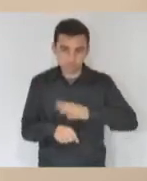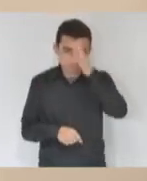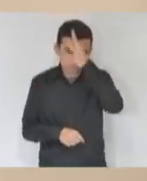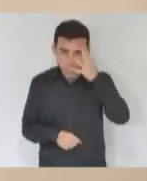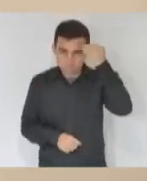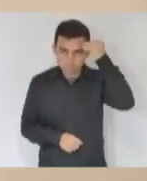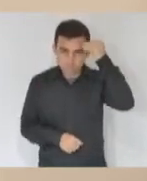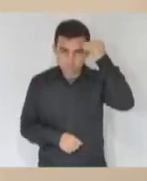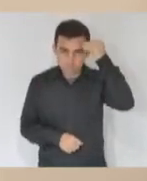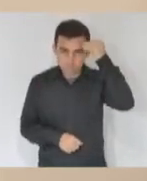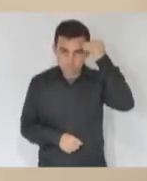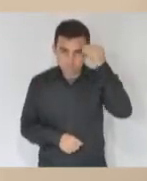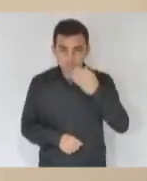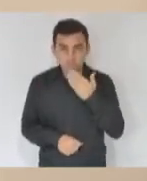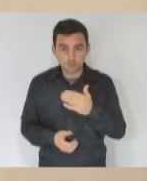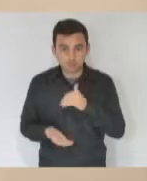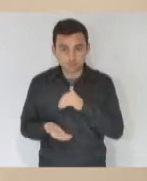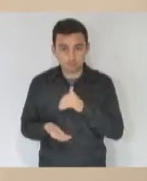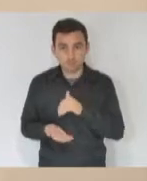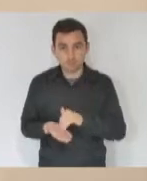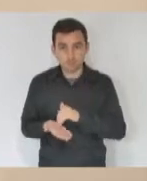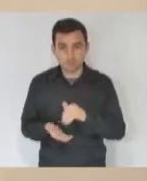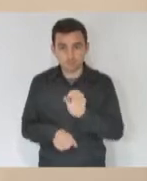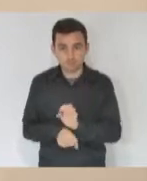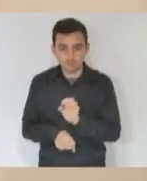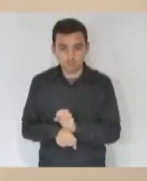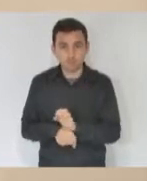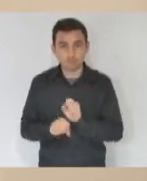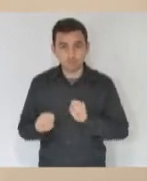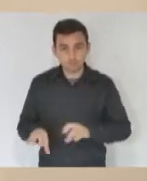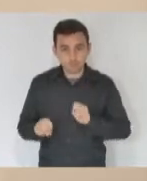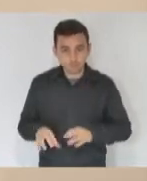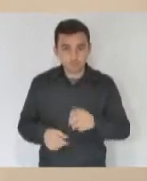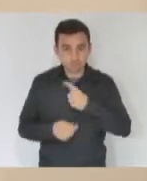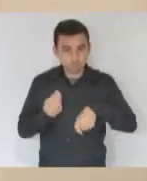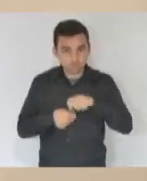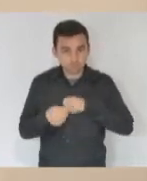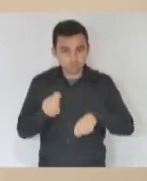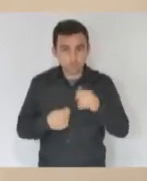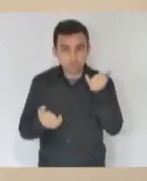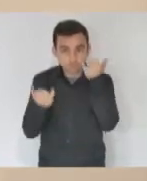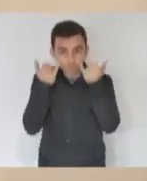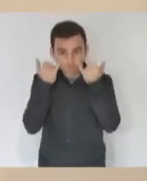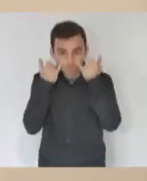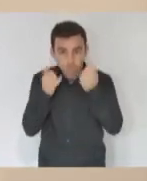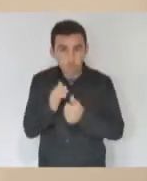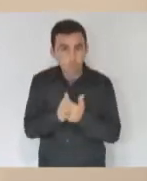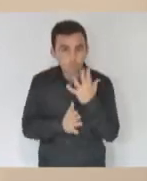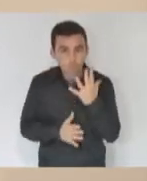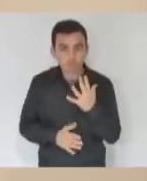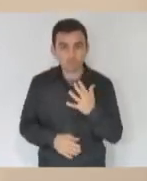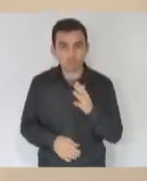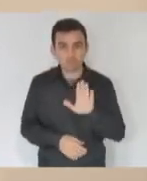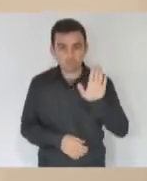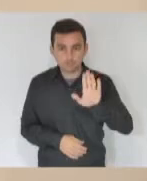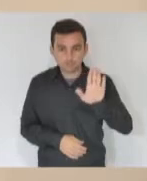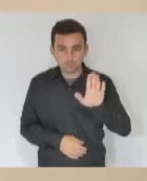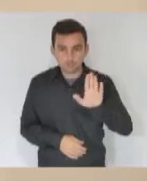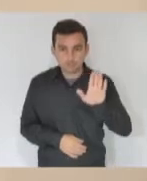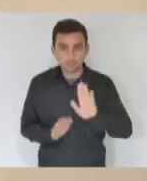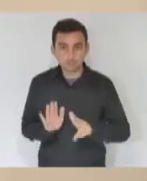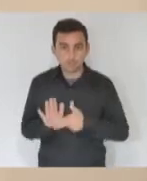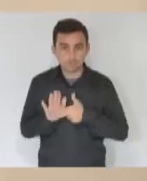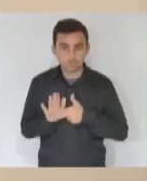Carminati, solicitando ao secretário de Estado da Educação e da Administração informações acerca da quantidade de candidatos nomeados em concursos realizados